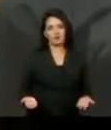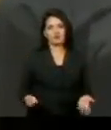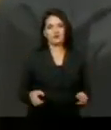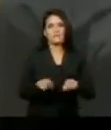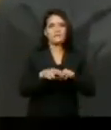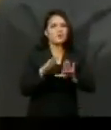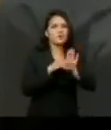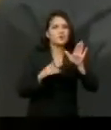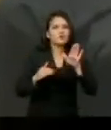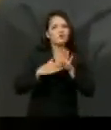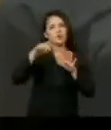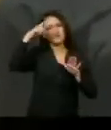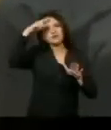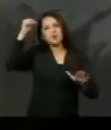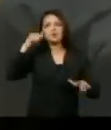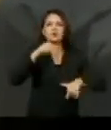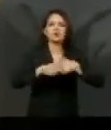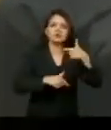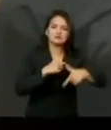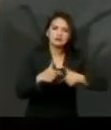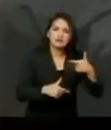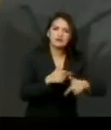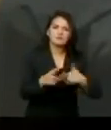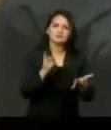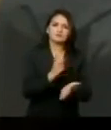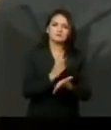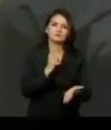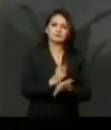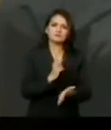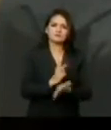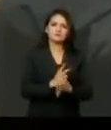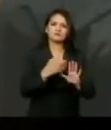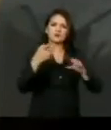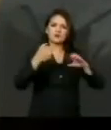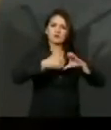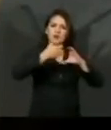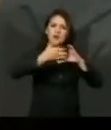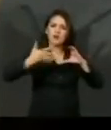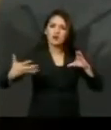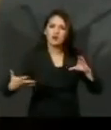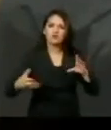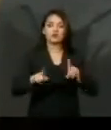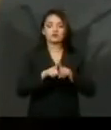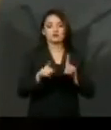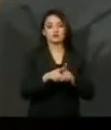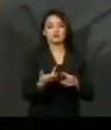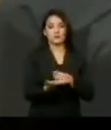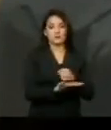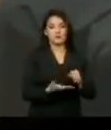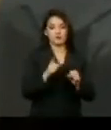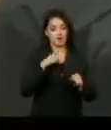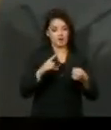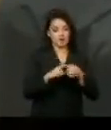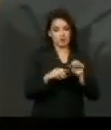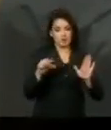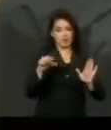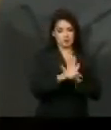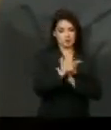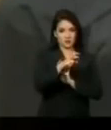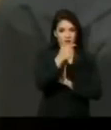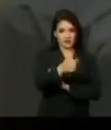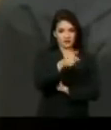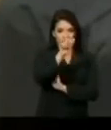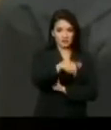teóricos que trabalharam com durabilidade a partir de um critério de proporcionalidade entre princípios o que está no ensino 57 uma dimensão muito